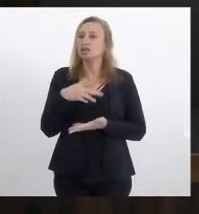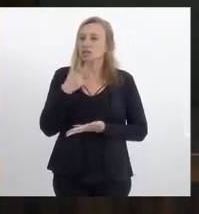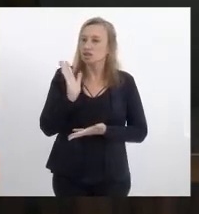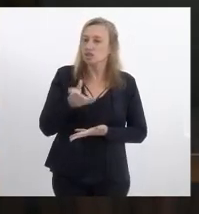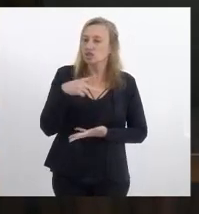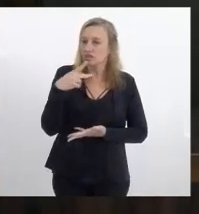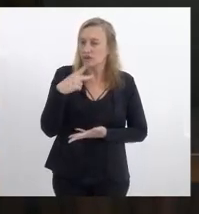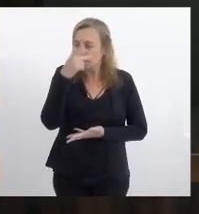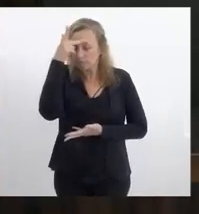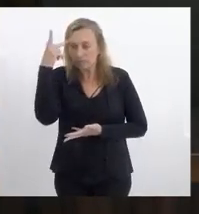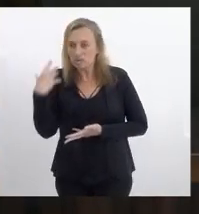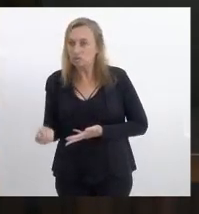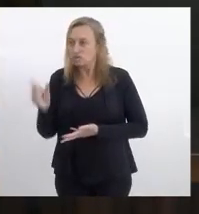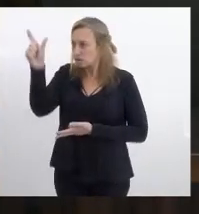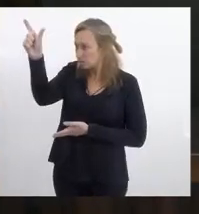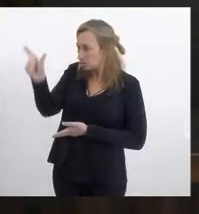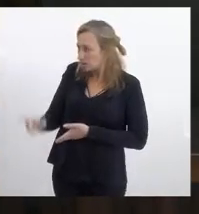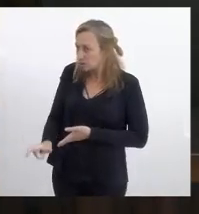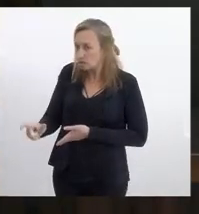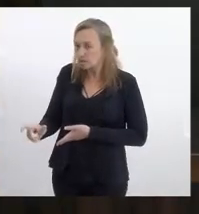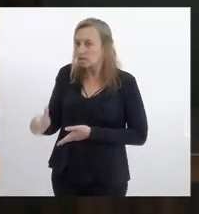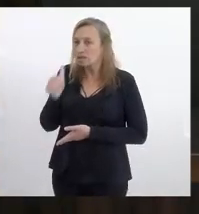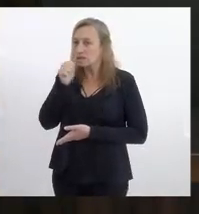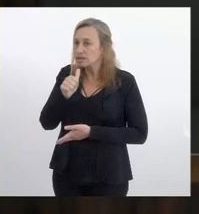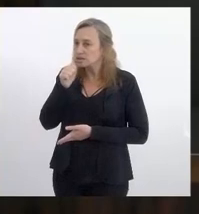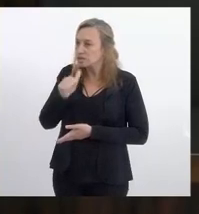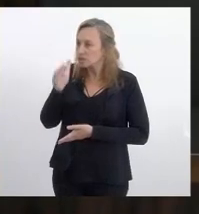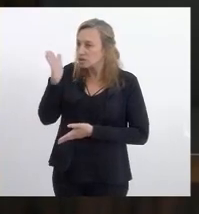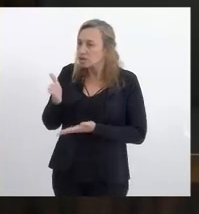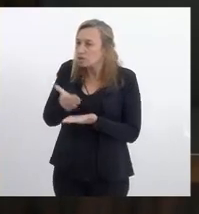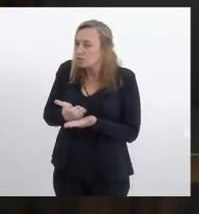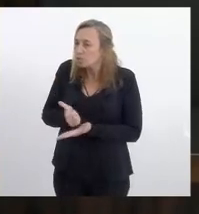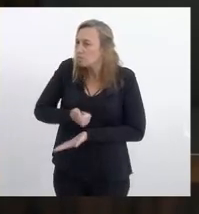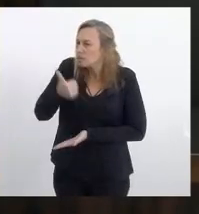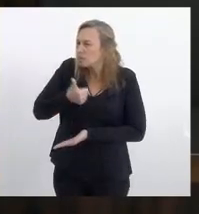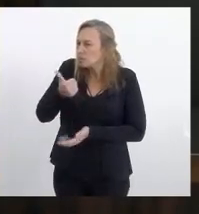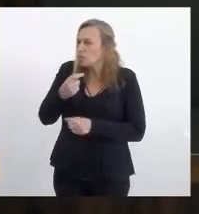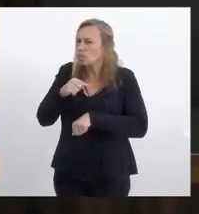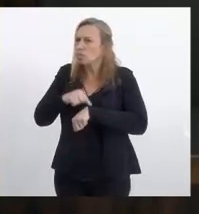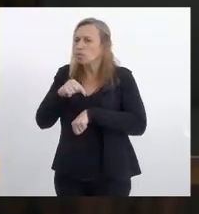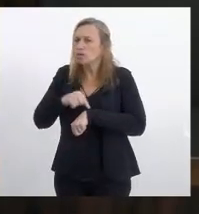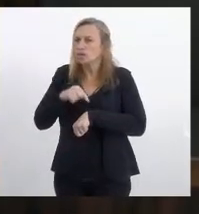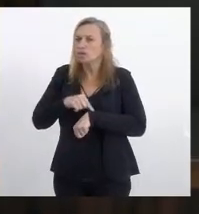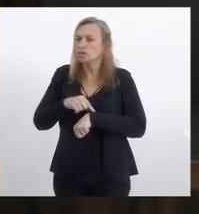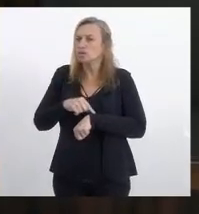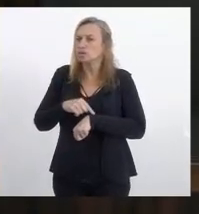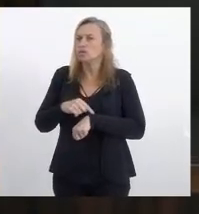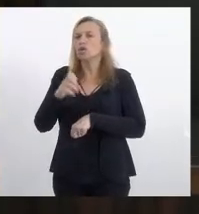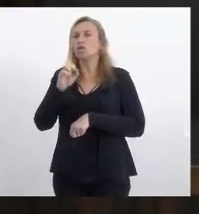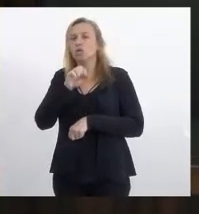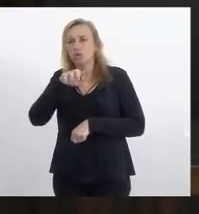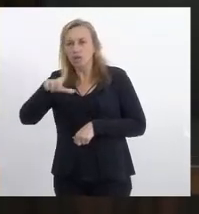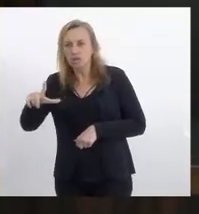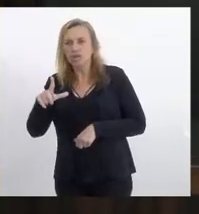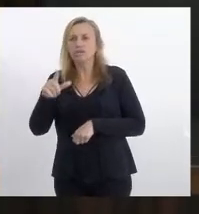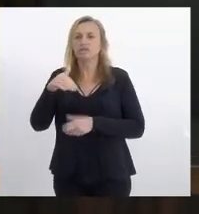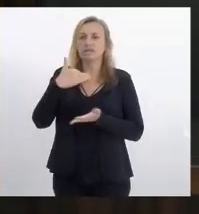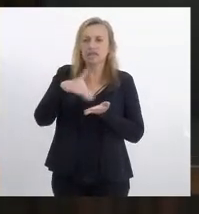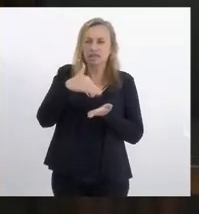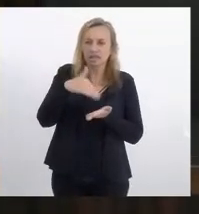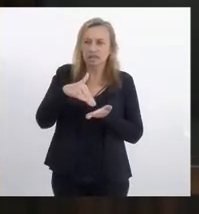as pensionistas na pessoa da senhora que Desde o Primeiro Momento o oficialato os coronéis os